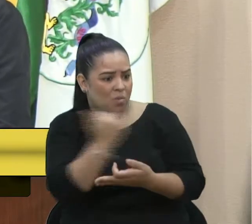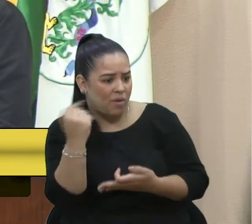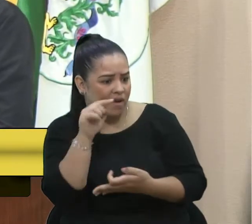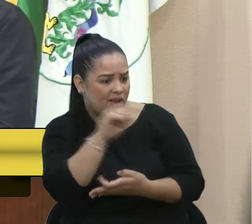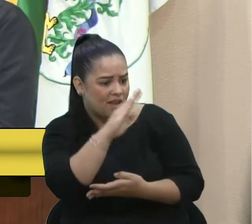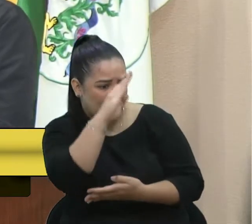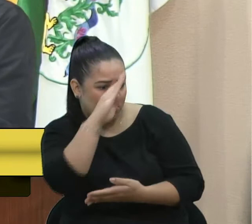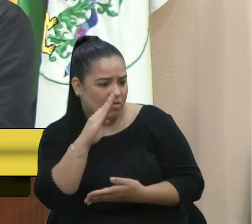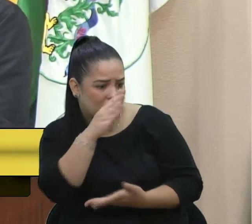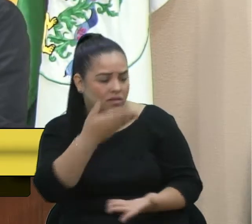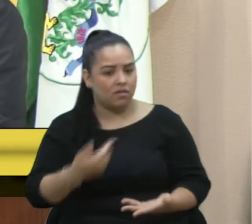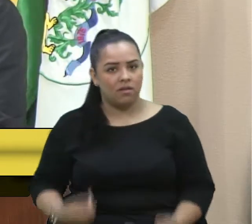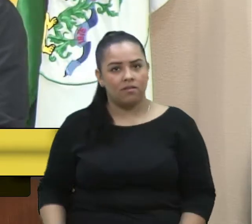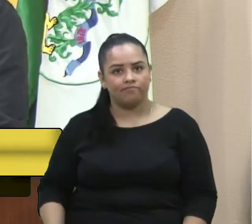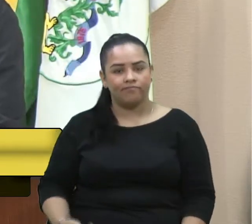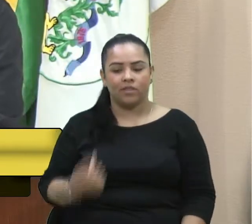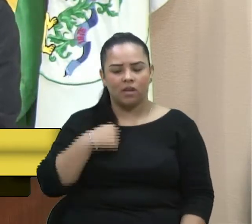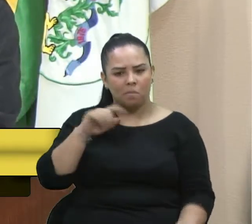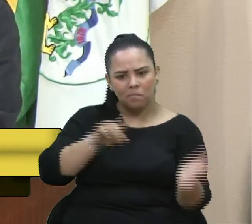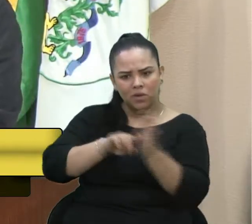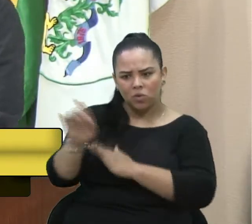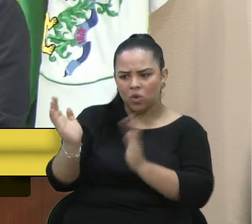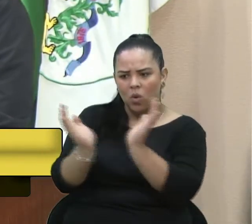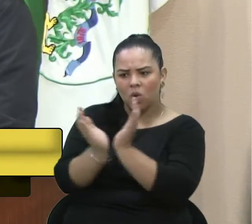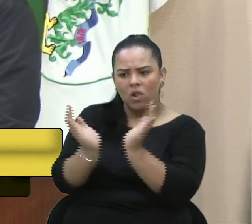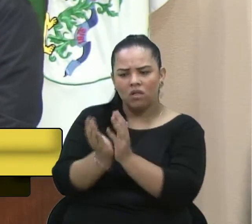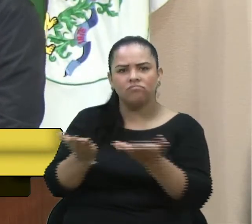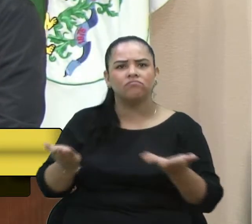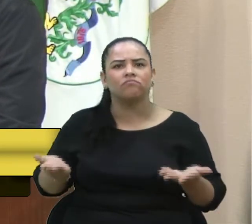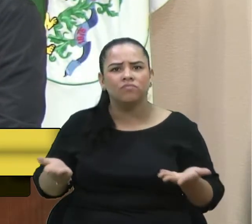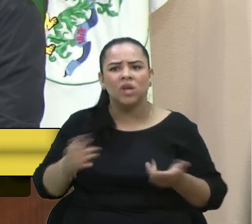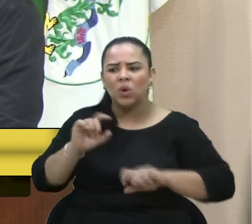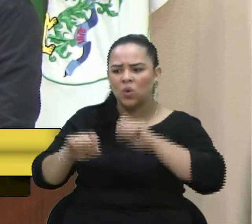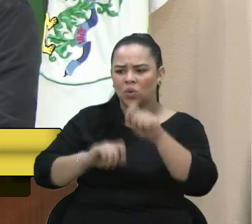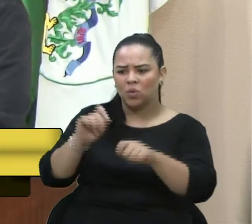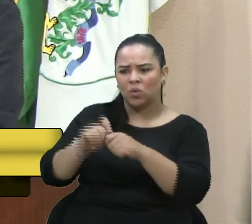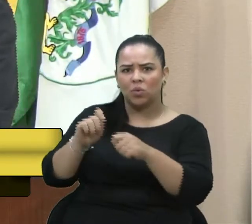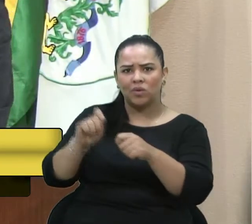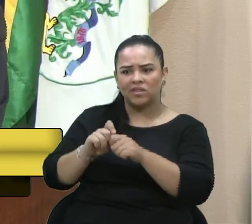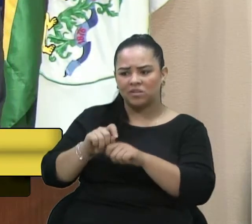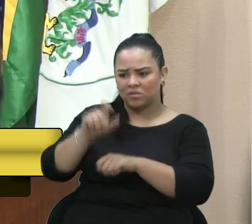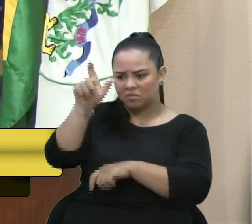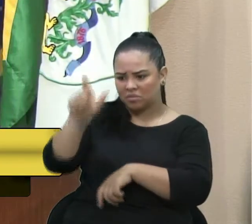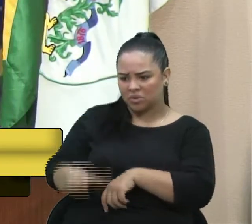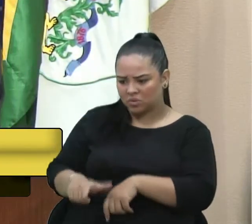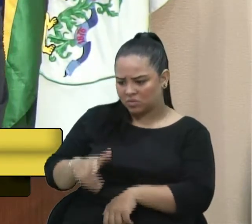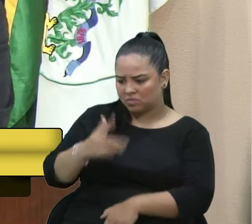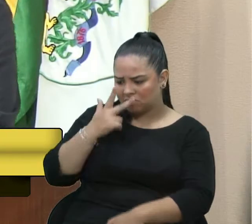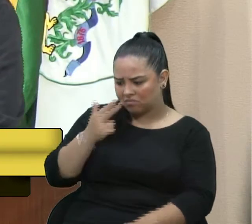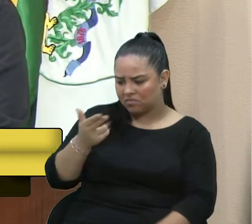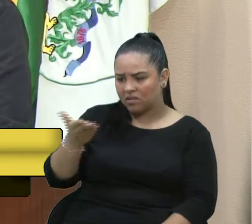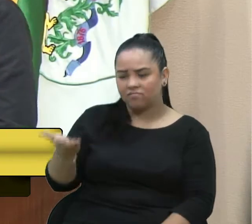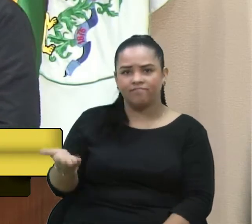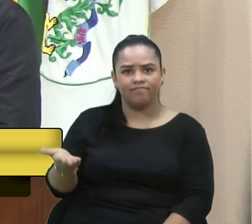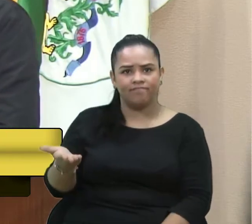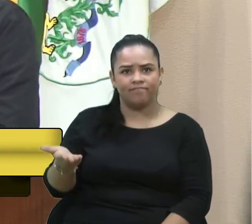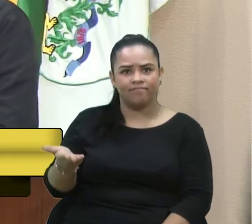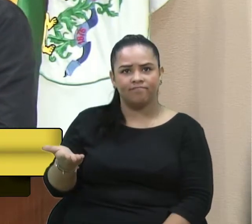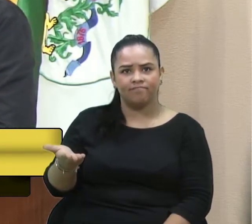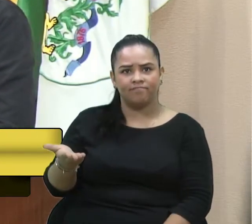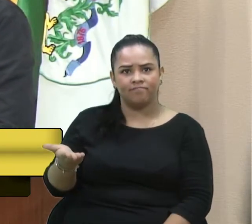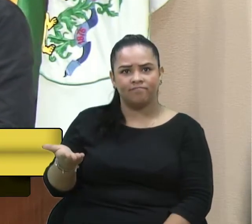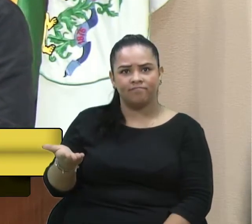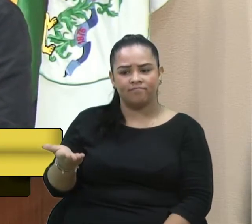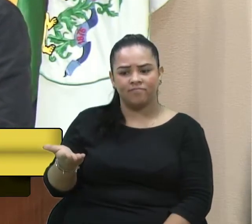Pergunta aos caros colegas: o que fazer com um ser humano desse? Peço vereador. uma parte, vereador. Incitação